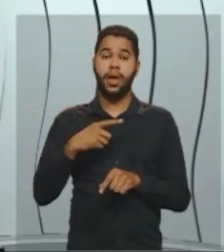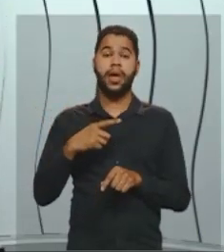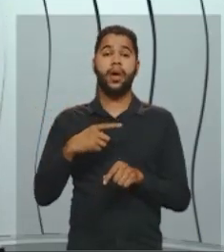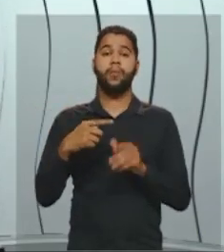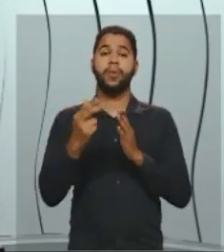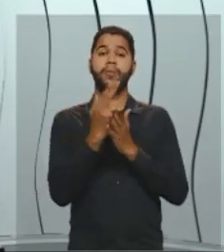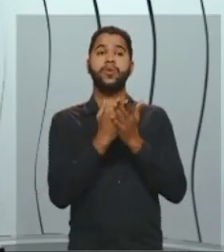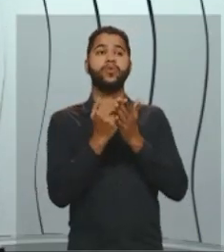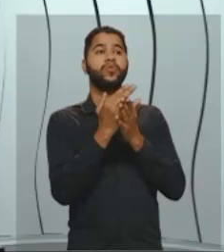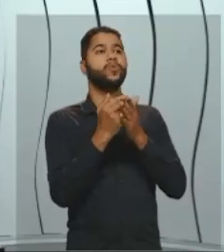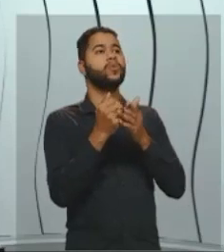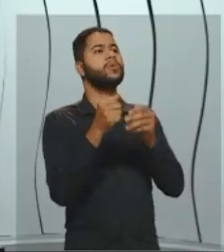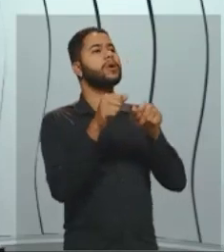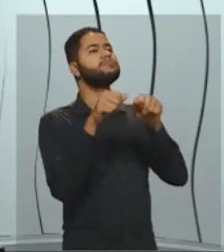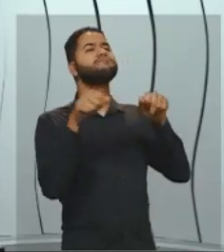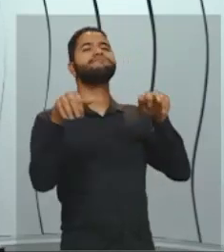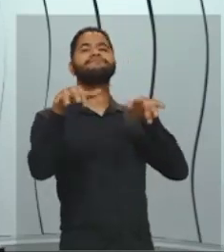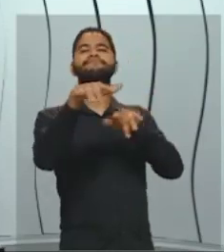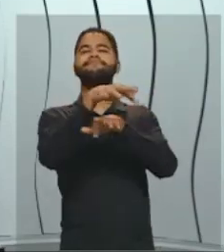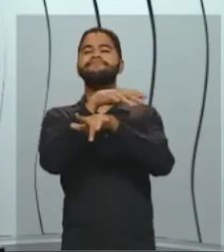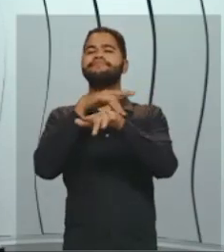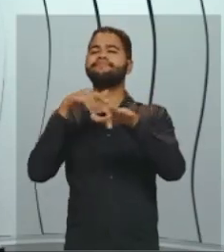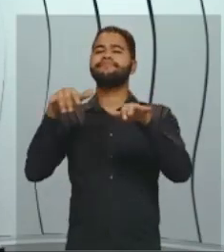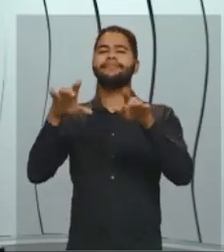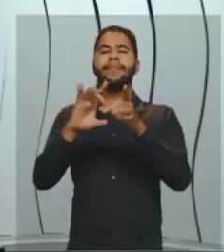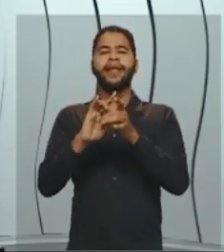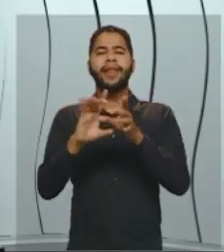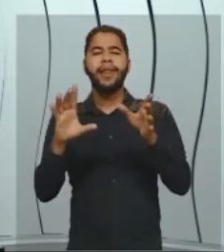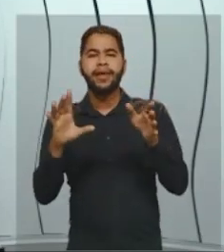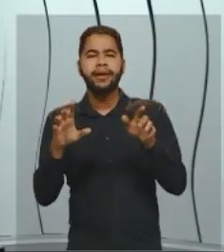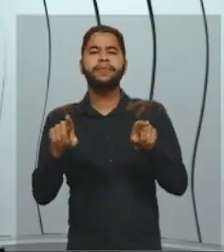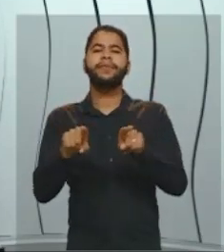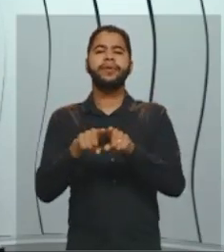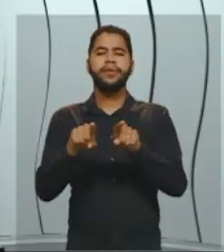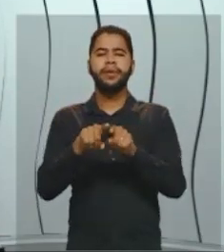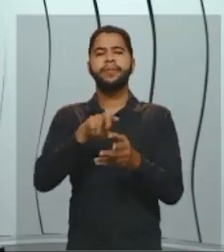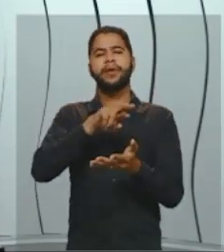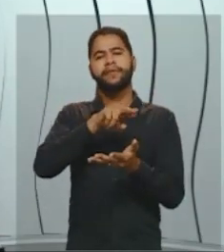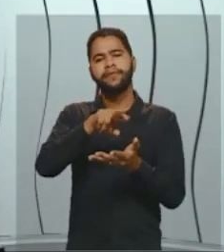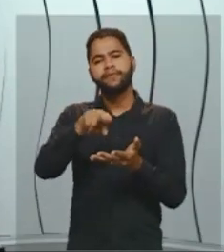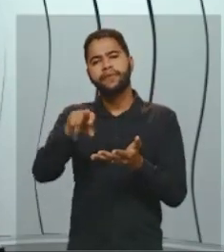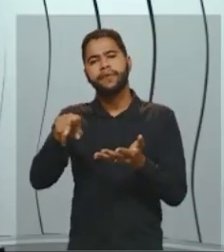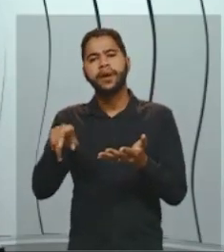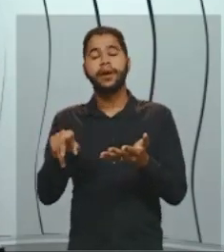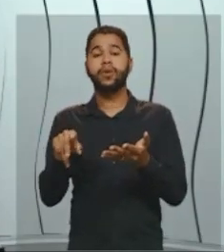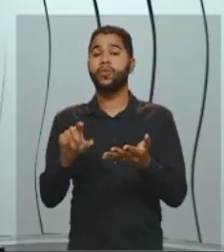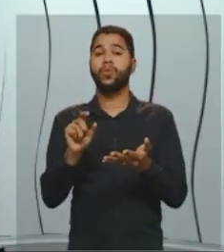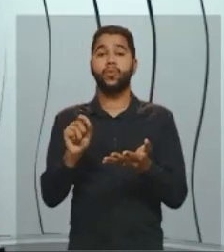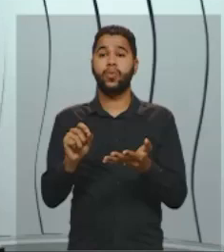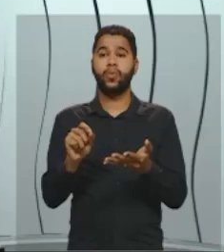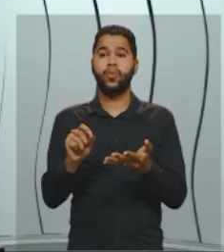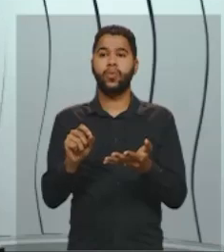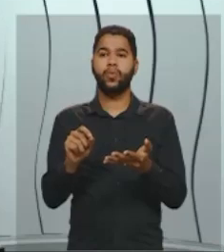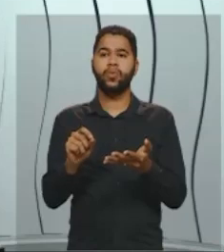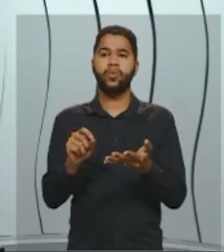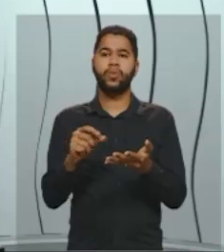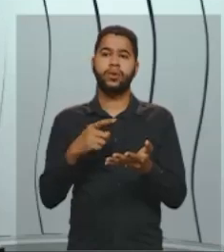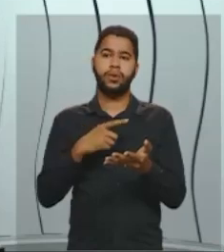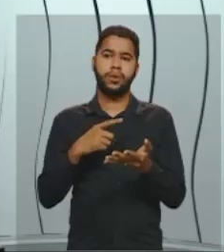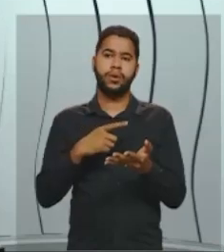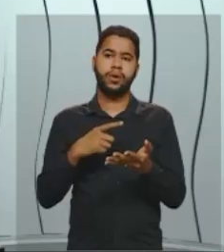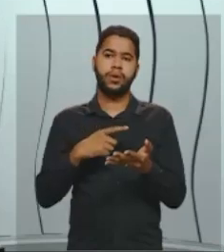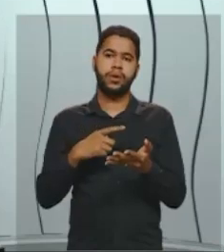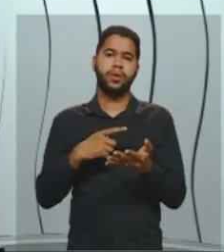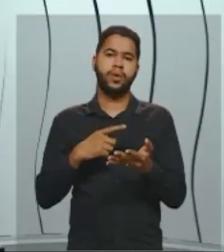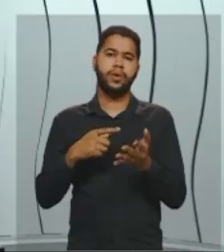livre, em vez de rather than, já apareceu em vários trechos, e não, ou em vez de a pintura